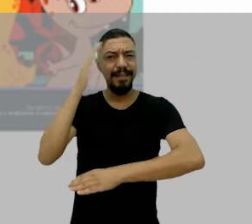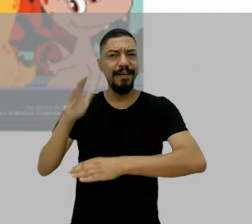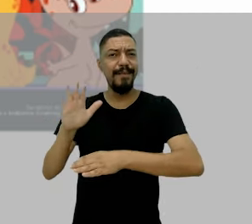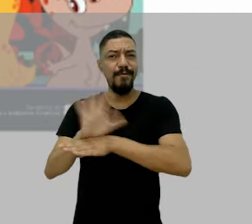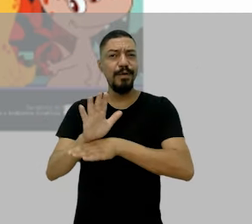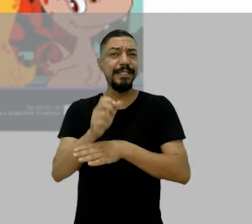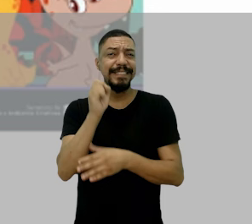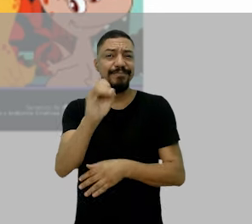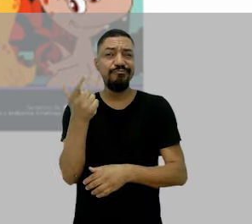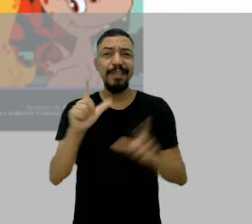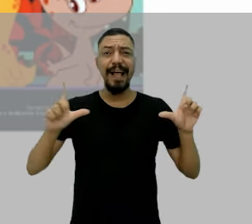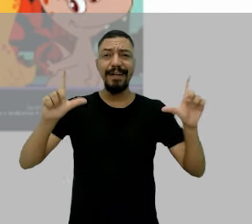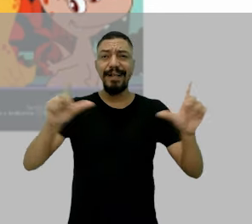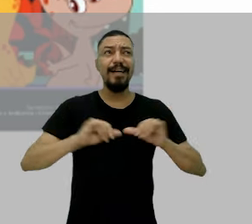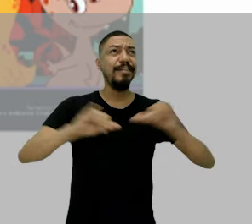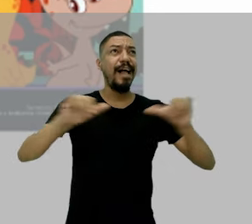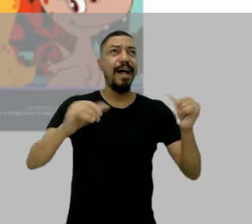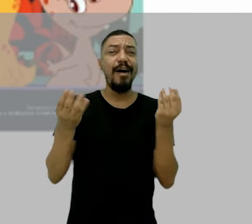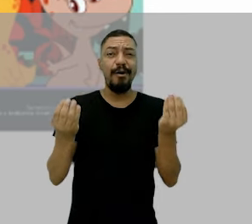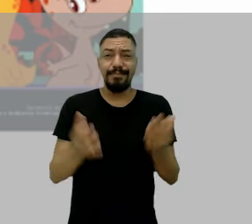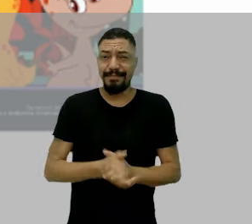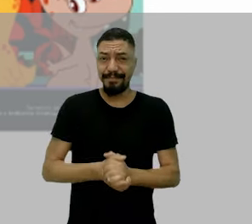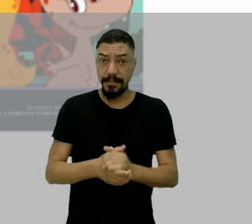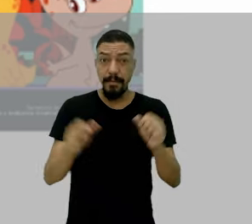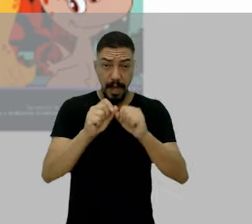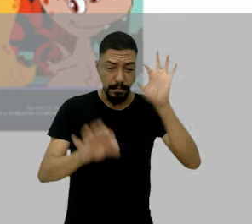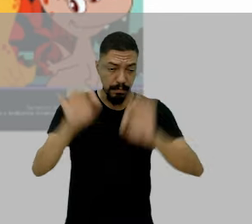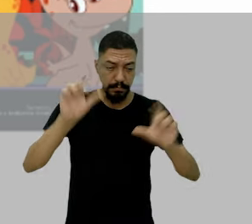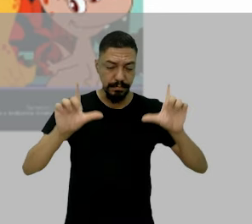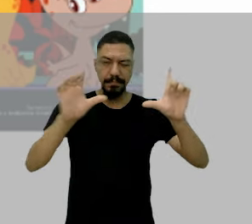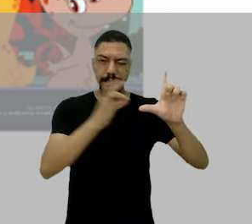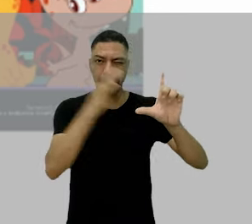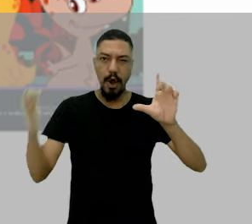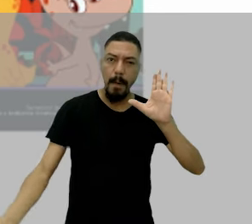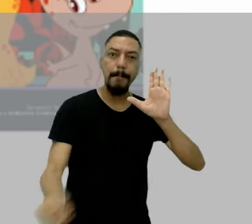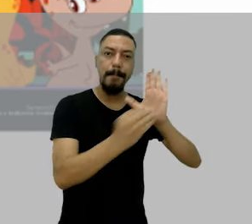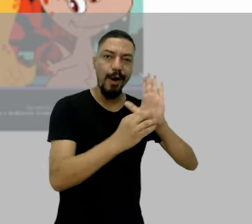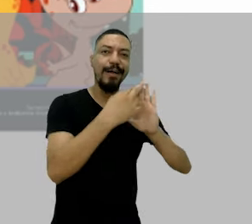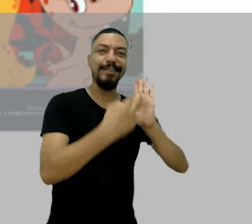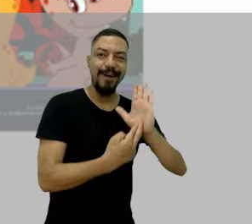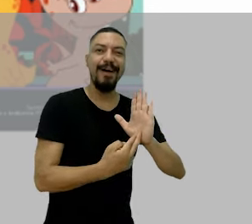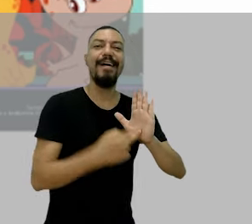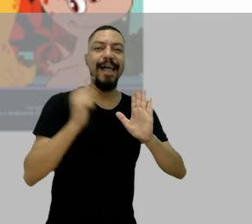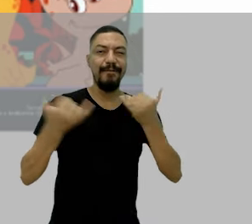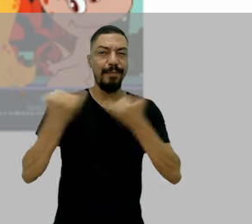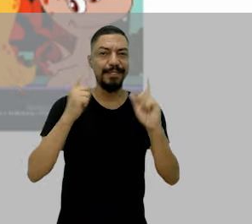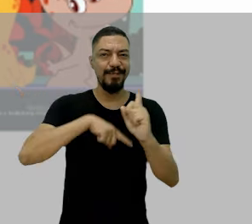circula. Então, fez o cartaz? Ótimo. Põe no relatório, porque é informação adicional.